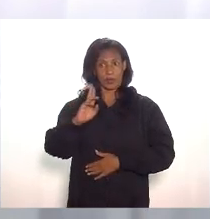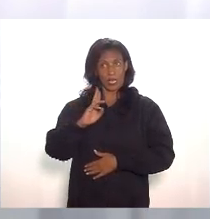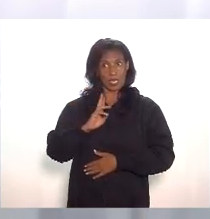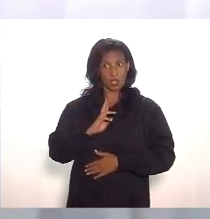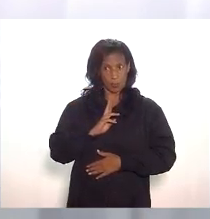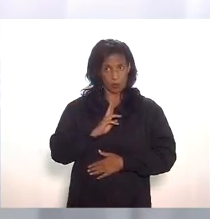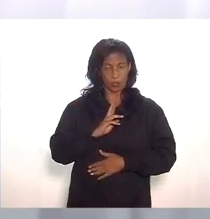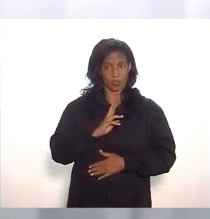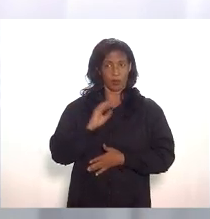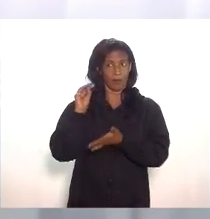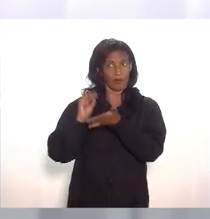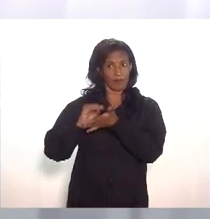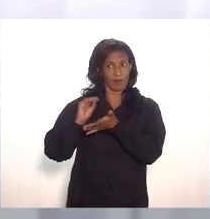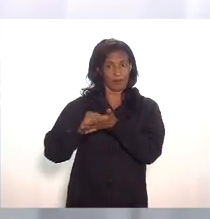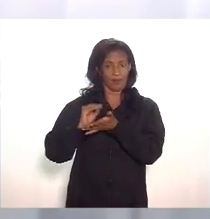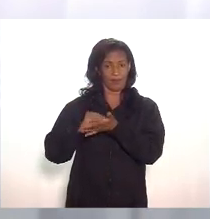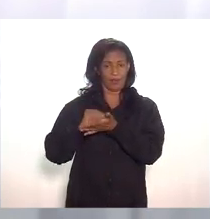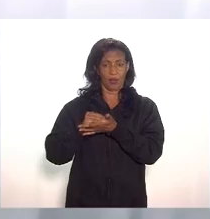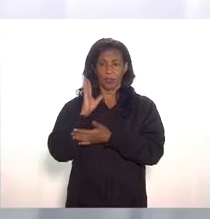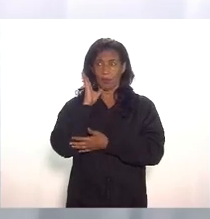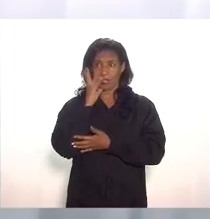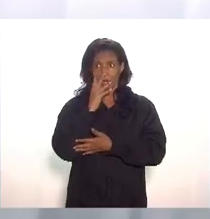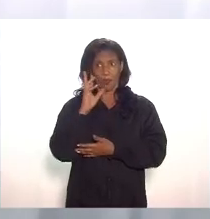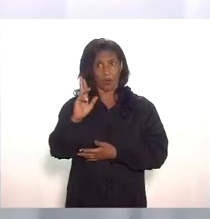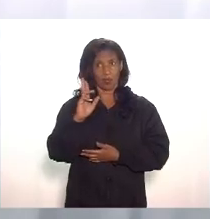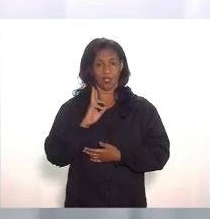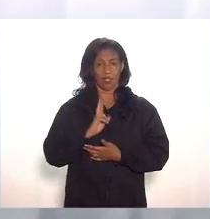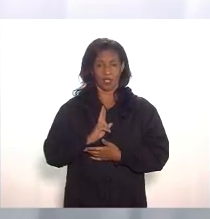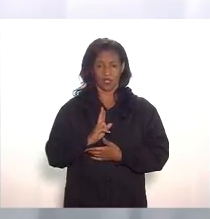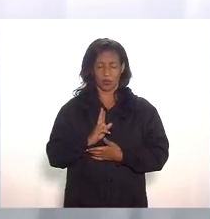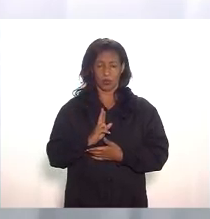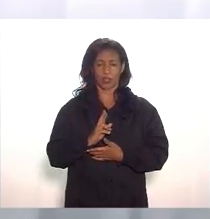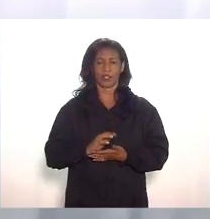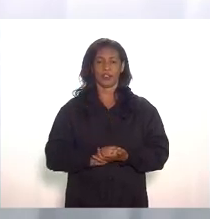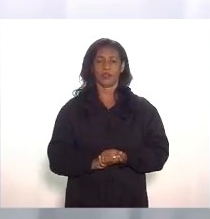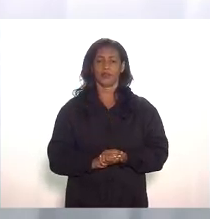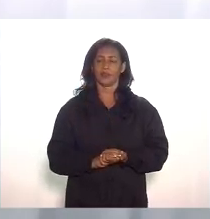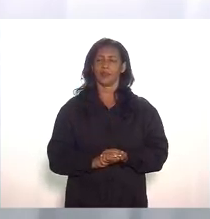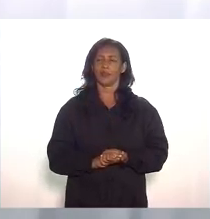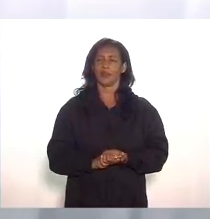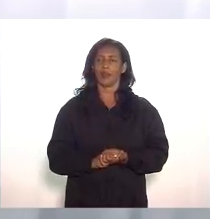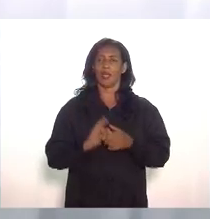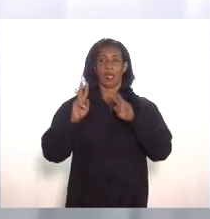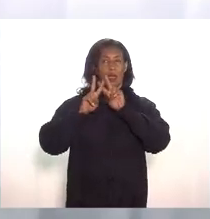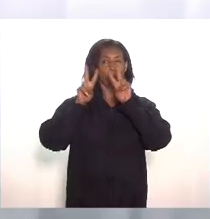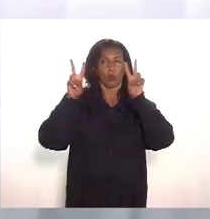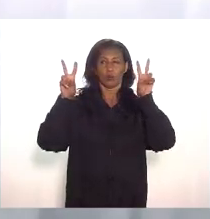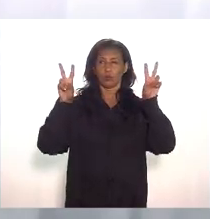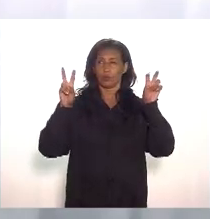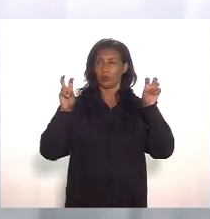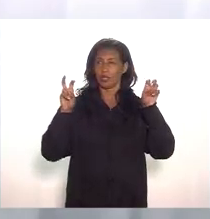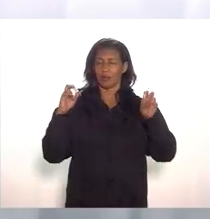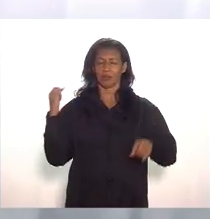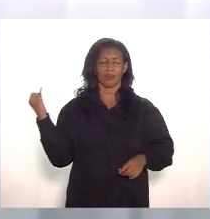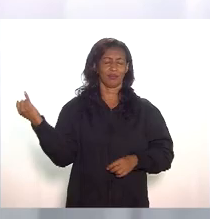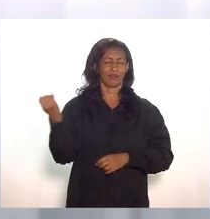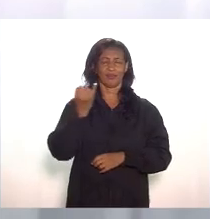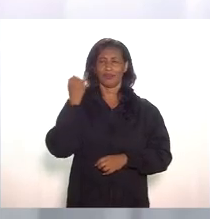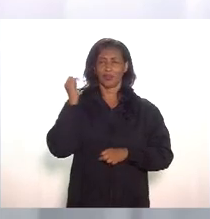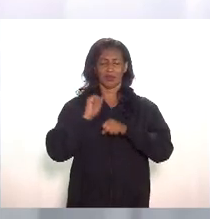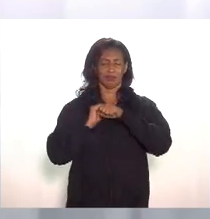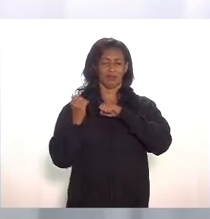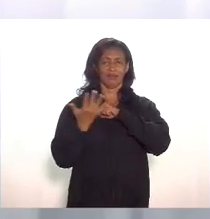mesmo como Vossa Excelência colocou aí, pela demora da resposta, dado a um a um tema tão relevante, importante, em meio a uma